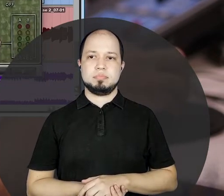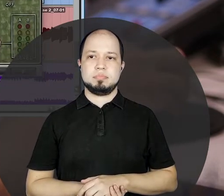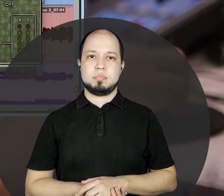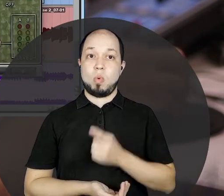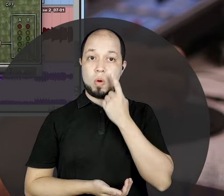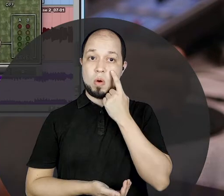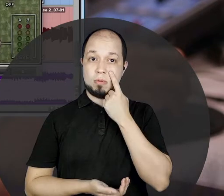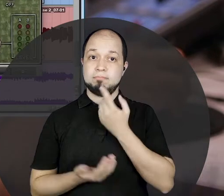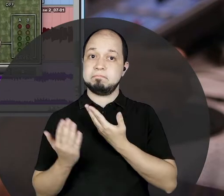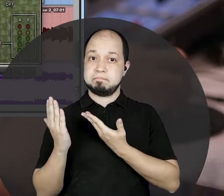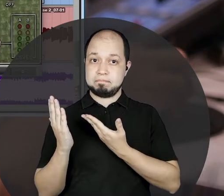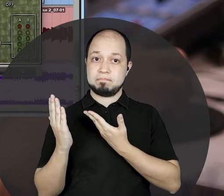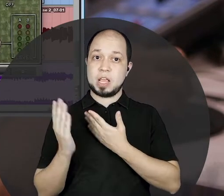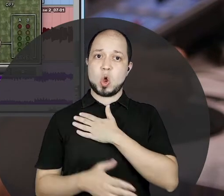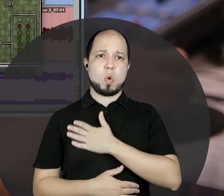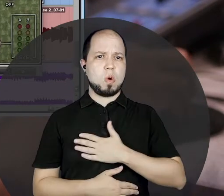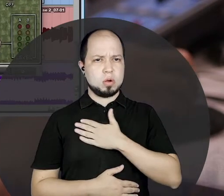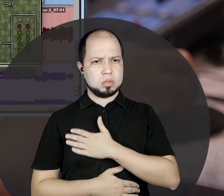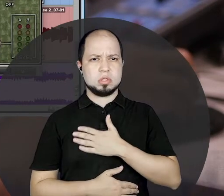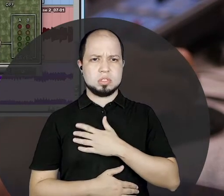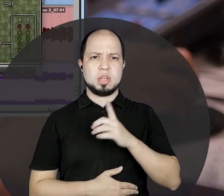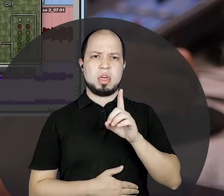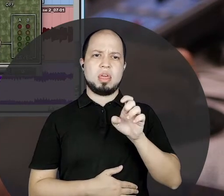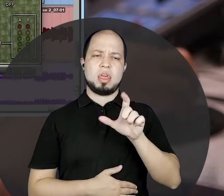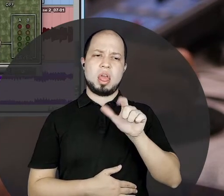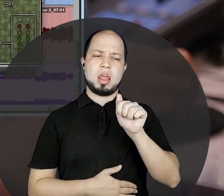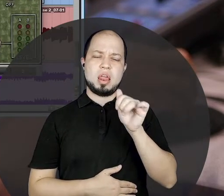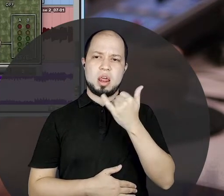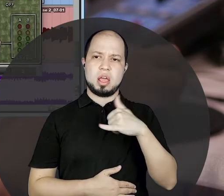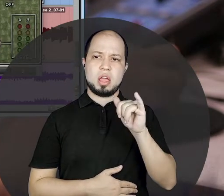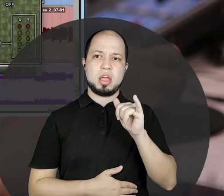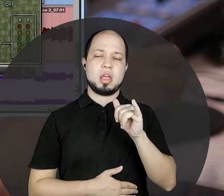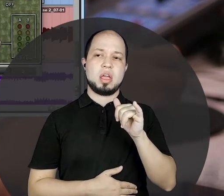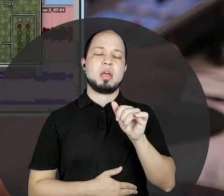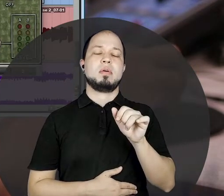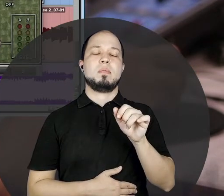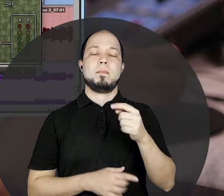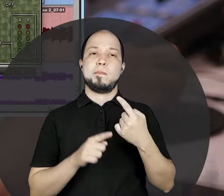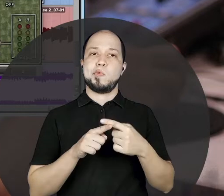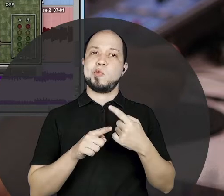Eu gosto muito de usar esse delay aqui. Eu coloco ele, eu digo ele para que eu sincronize com o BPM.